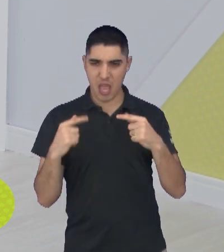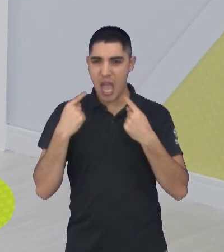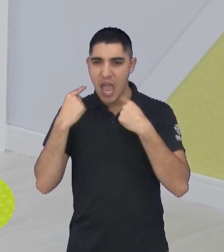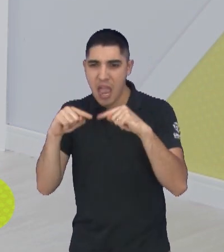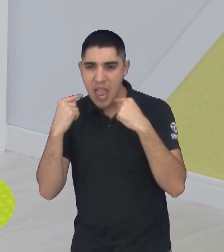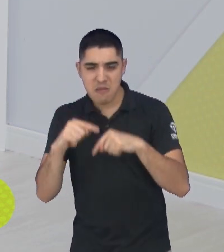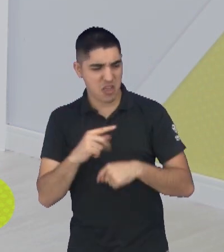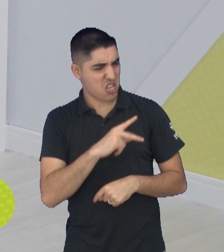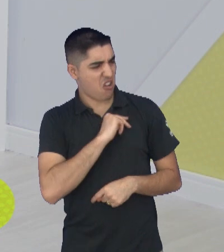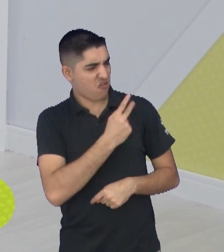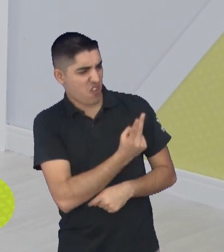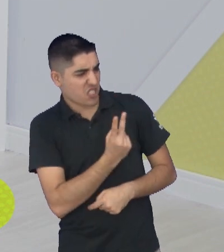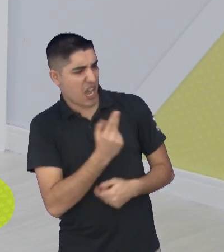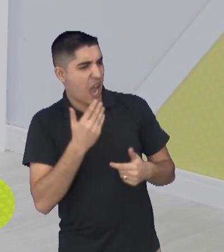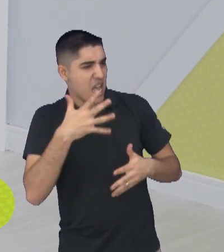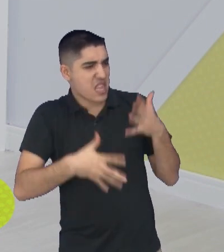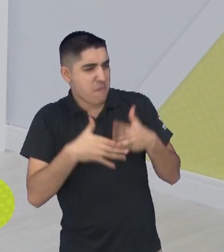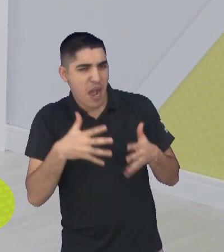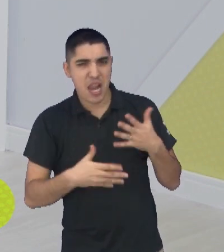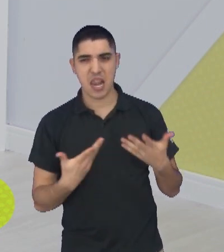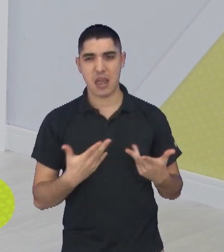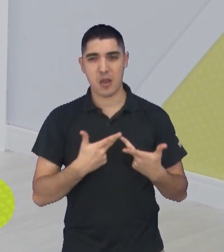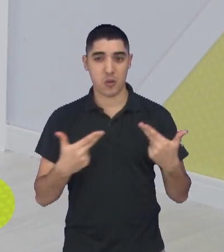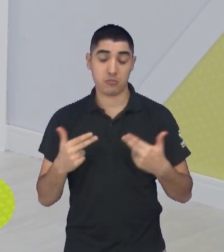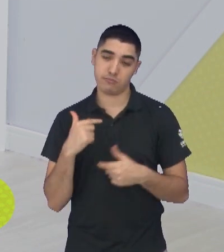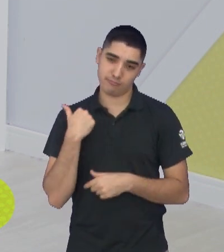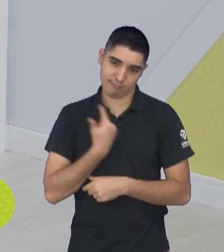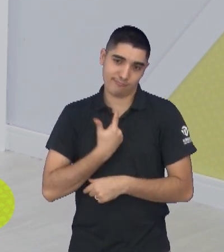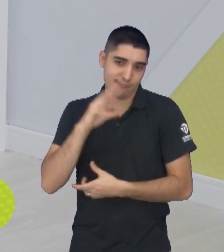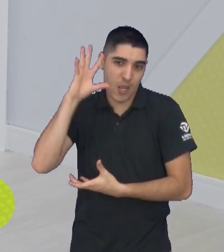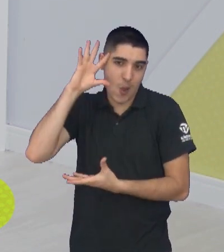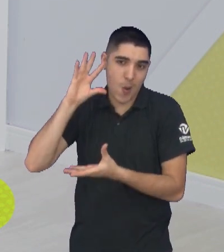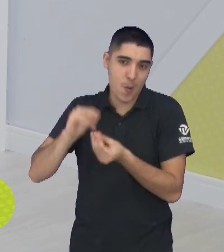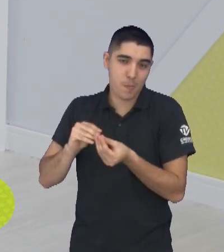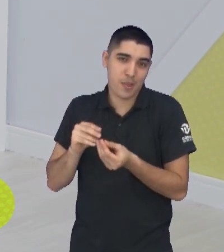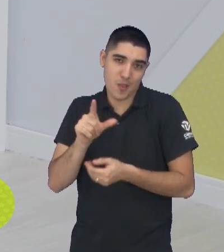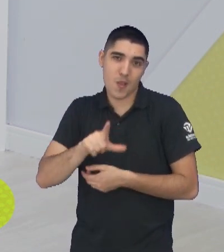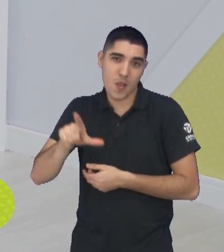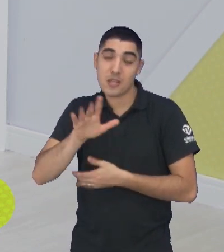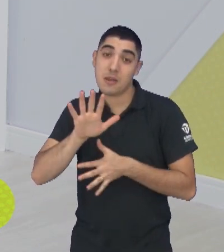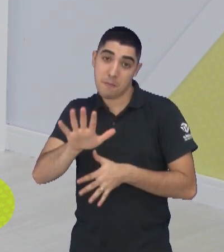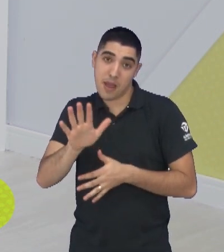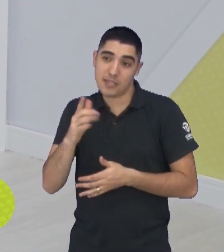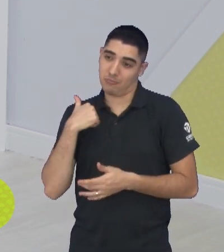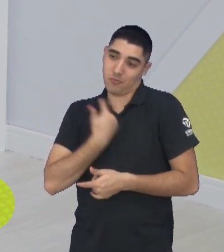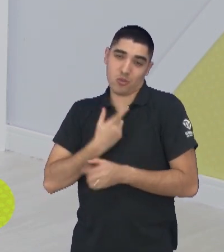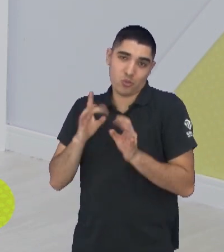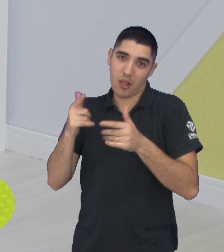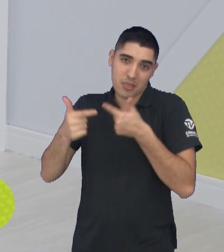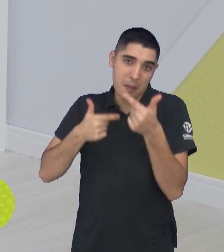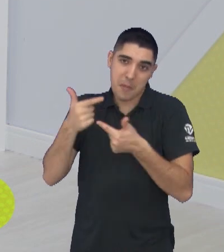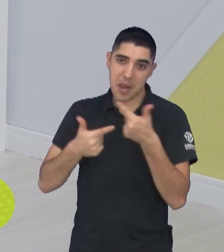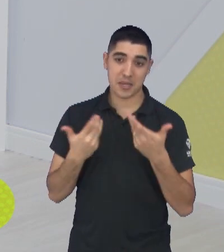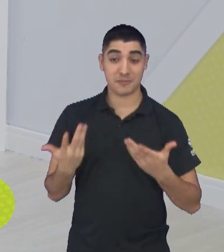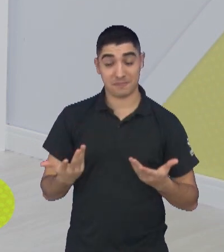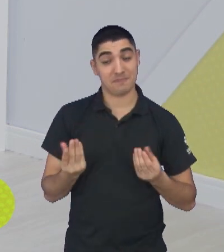porque a gente estava atrapalhando a visão do torcedor. É claro, a gente entende a situação do torcedor, mas eles também tinham que entender o nosso, né? Então